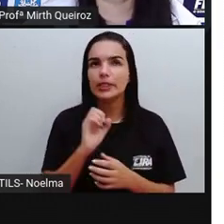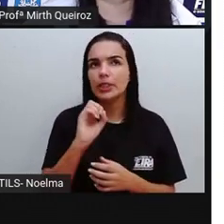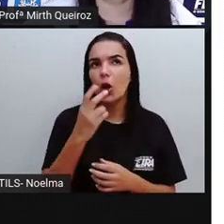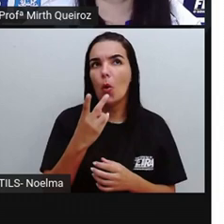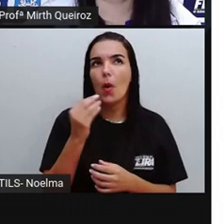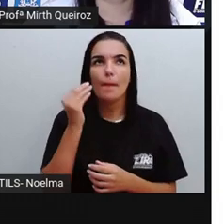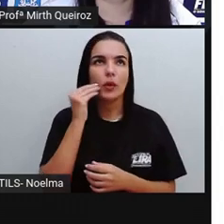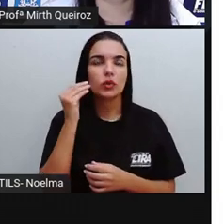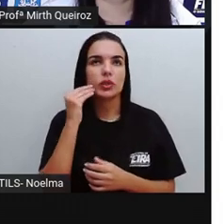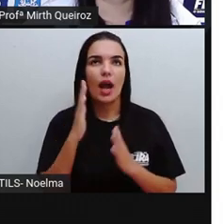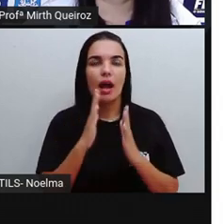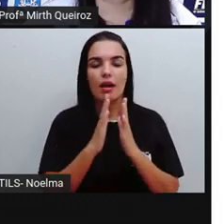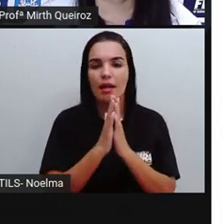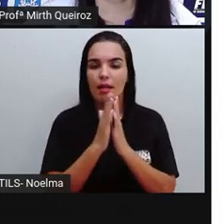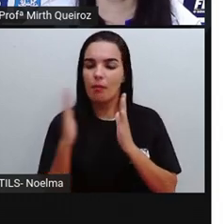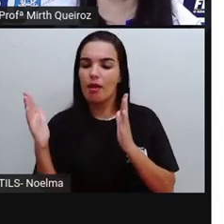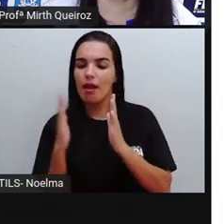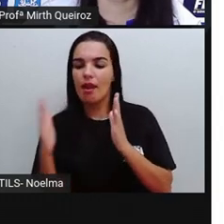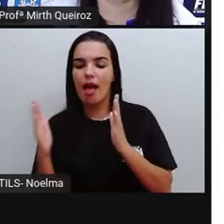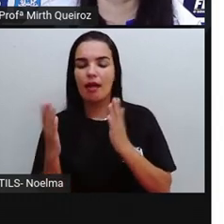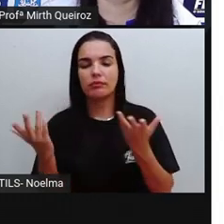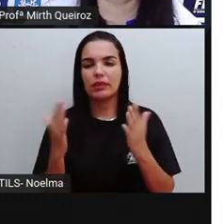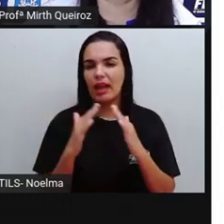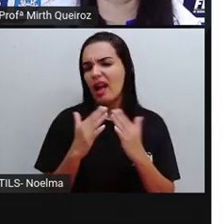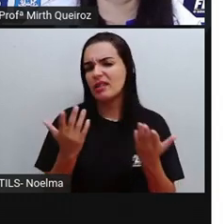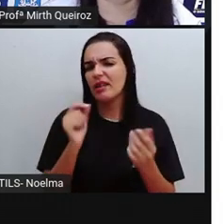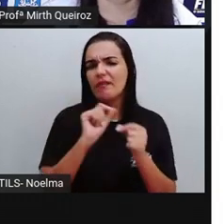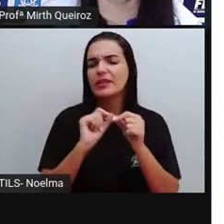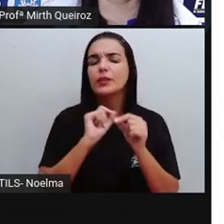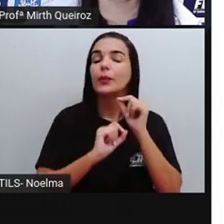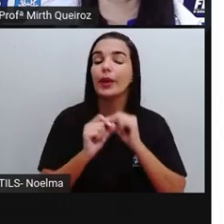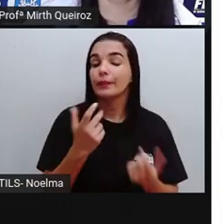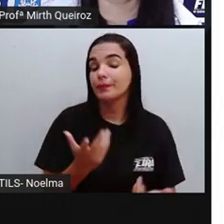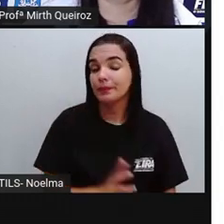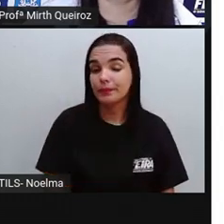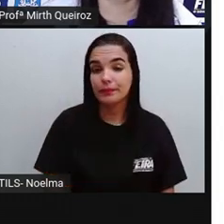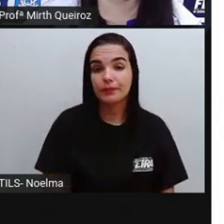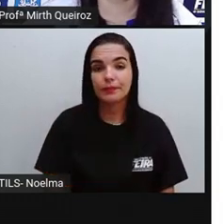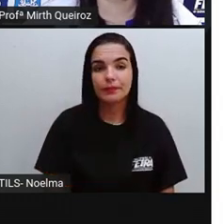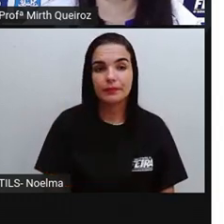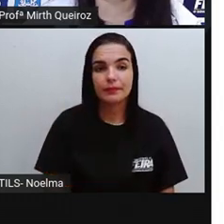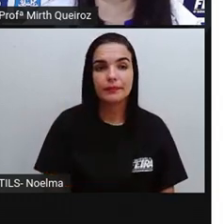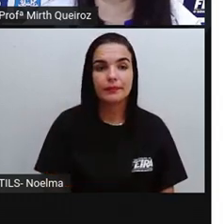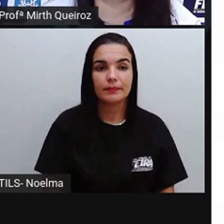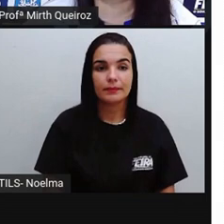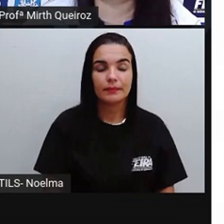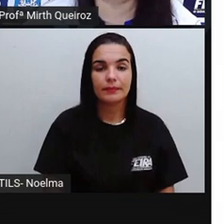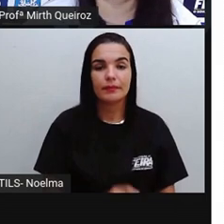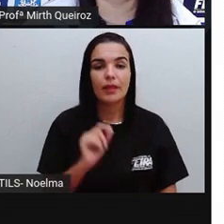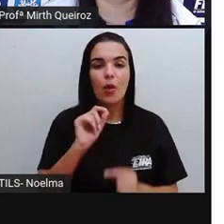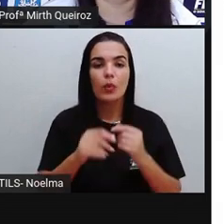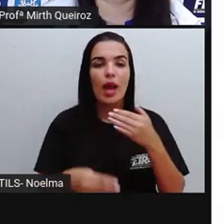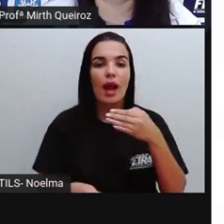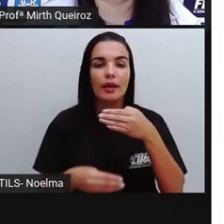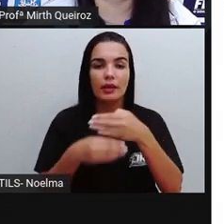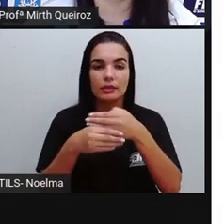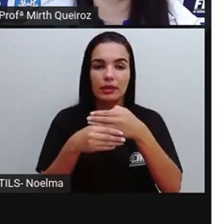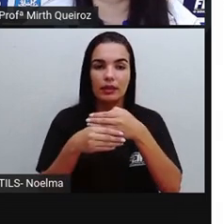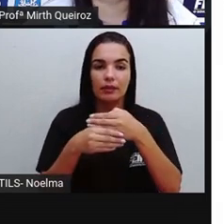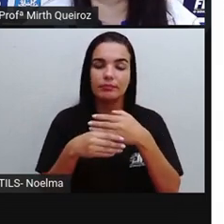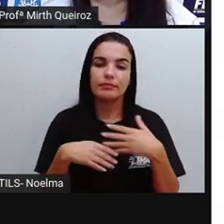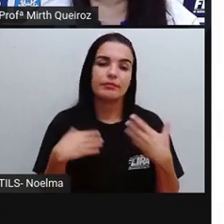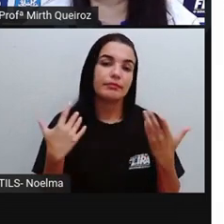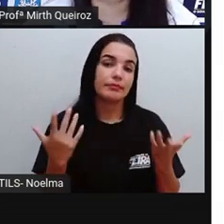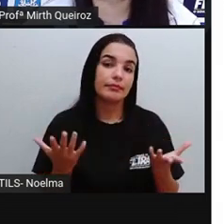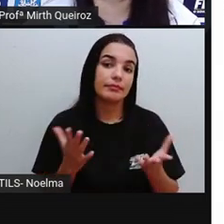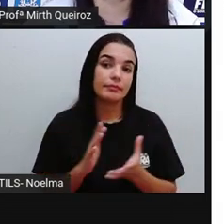da casa? O que vocês fariam aí neste lugar? O que vocês acrescentariam aí neste lugar,